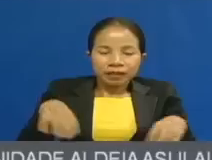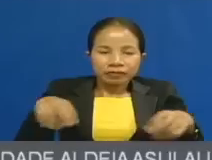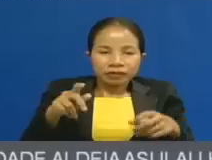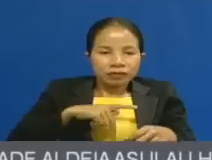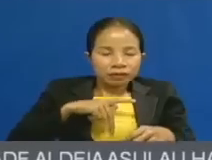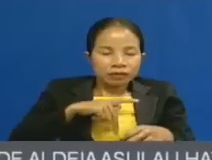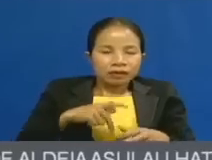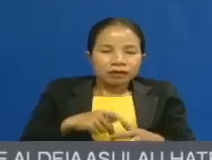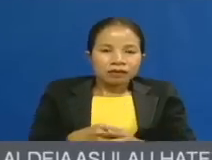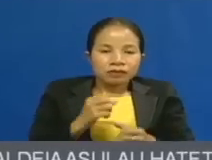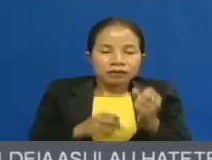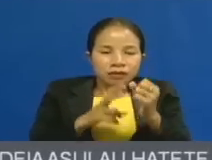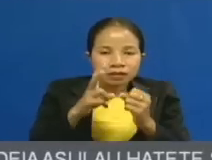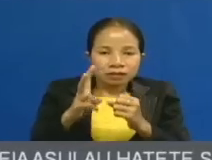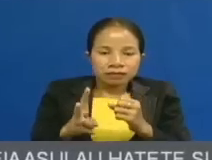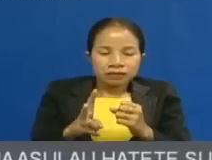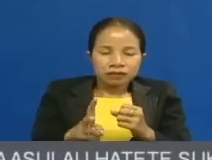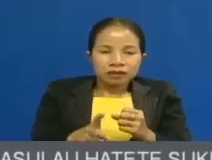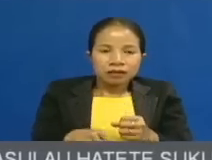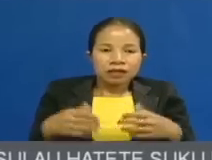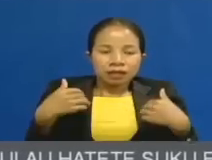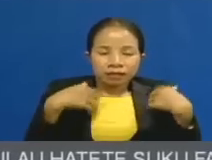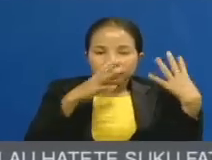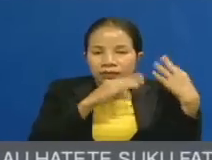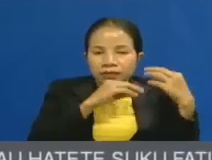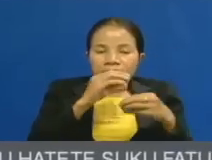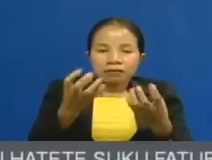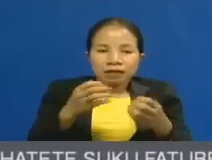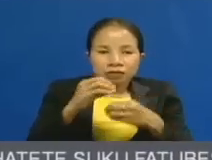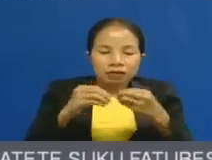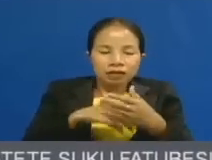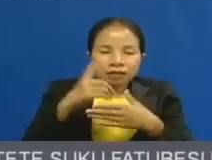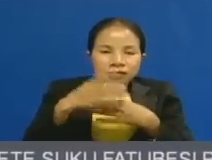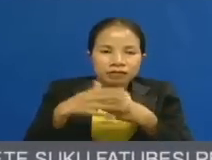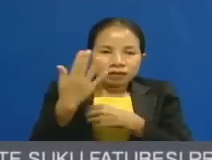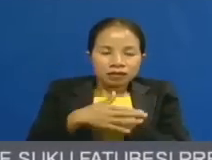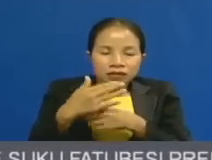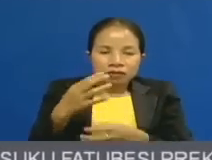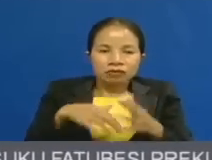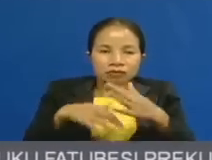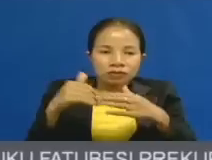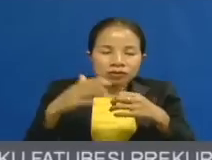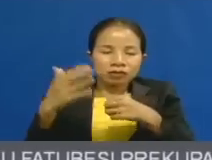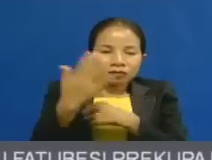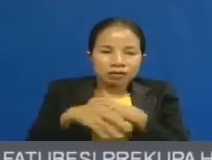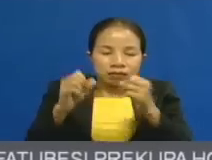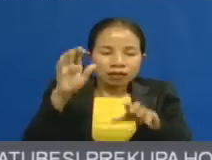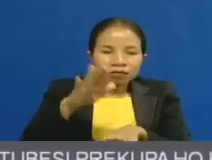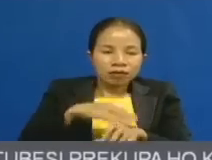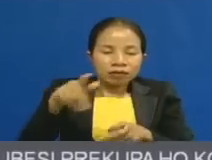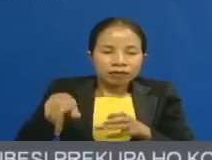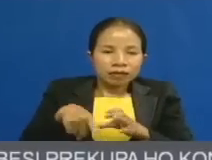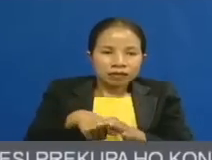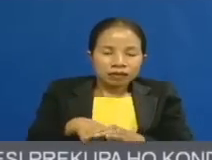a sociedade civil lembrem que a experiência para com o desenvolvimento do país, construção da nação, bele bolo a toda parte e